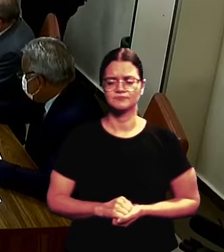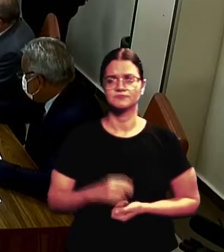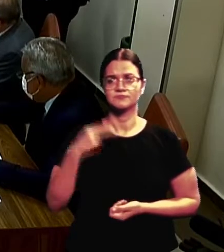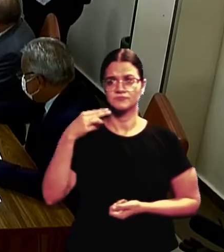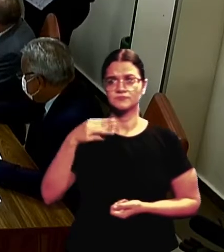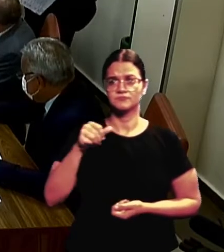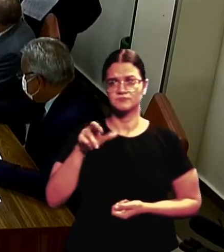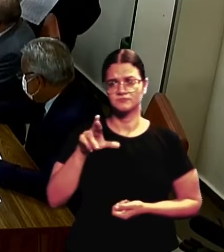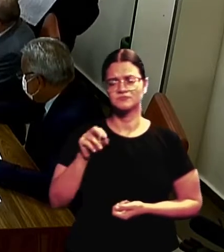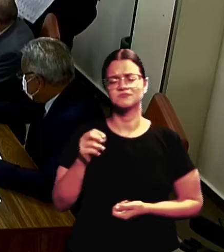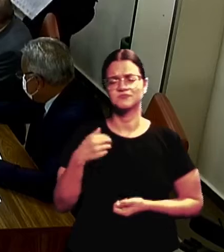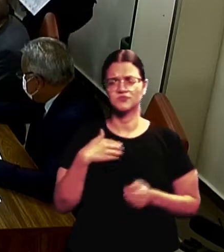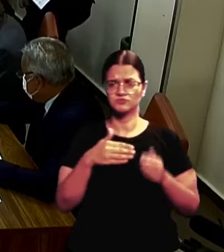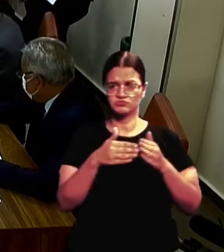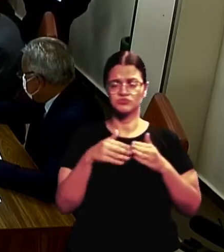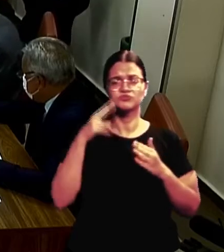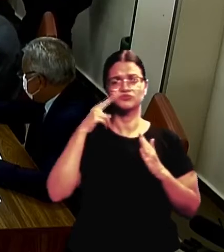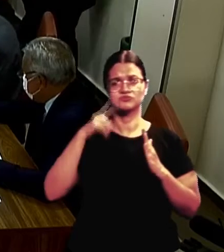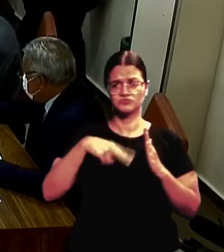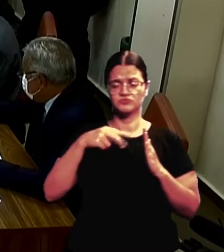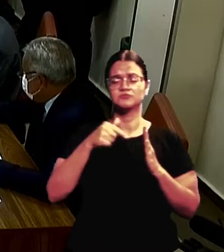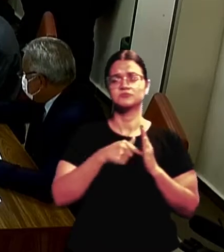Vereador Mauro. De vistas do projeto,